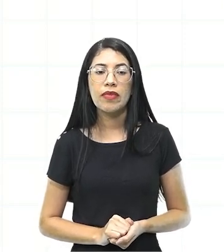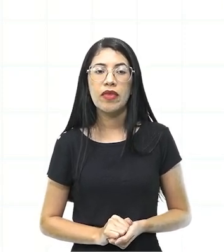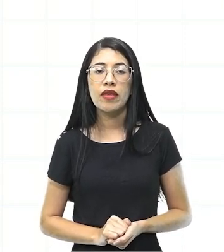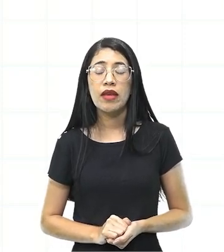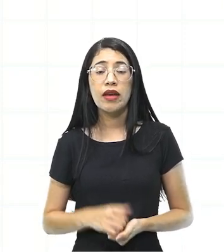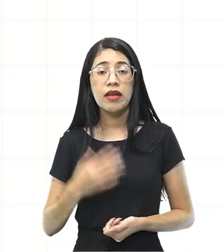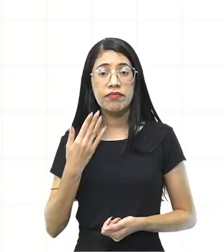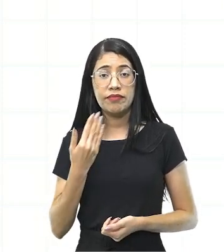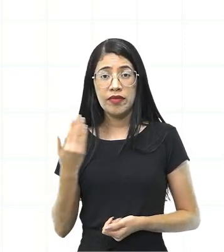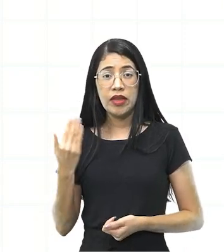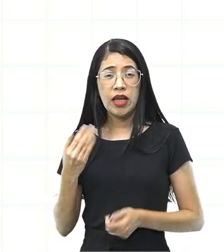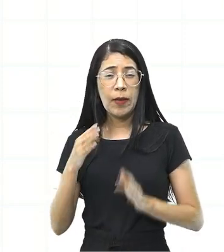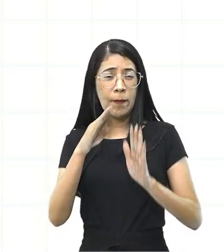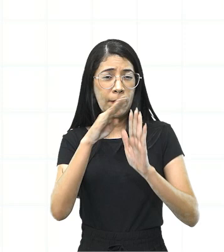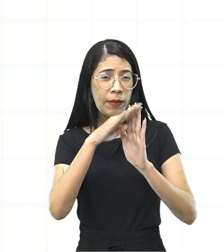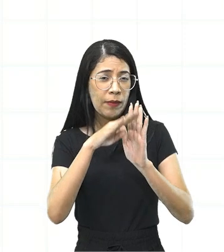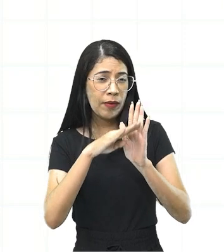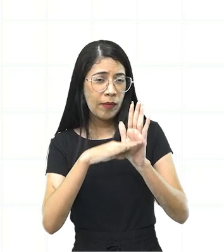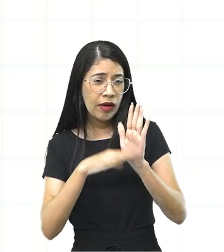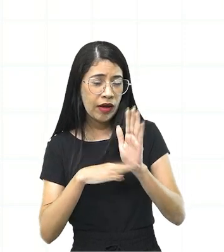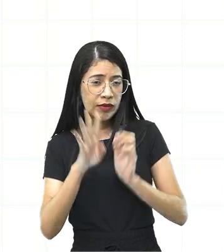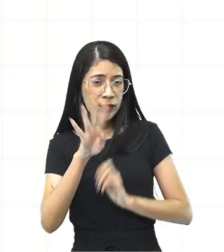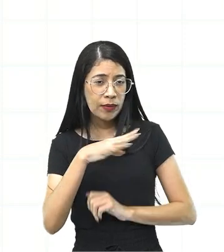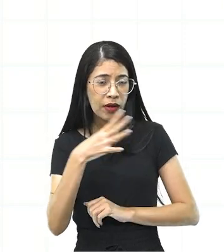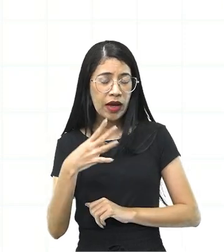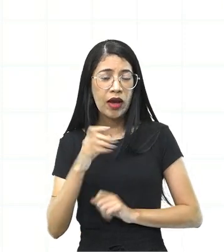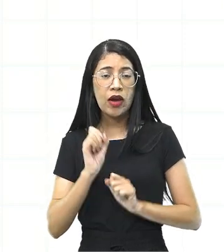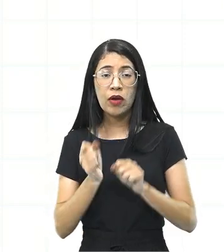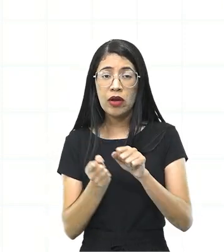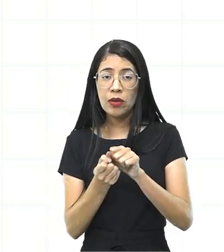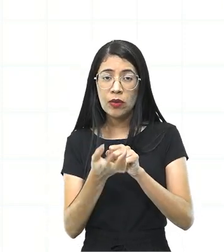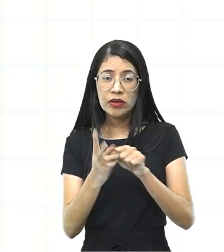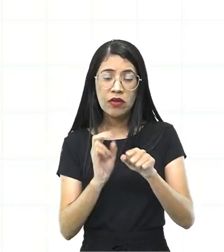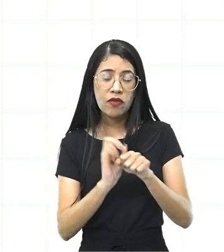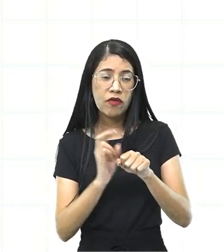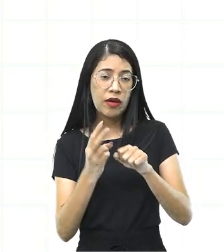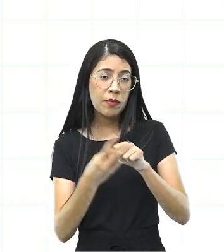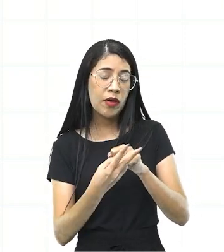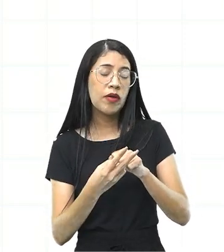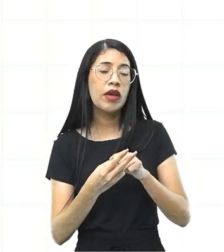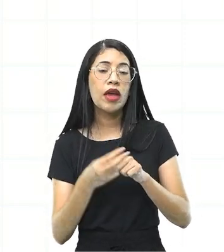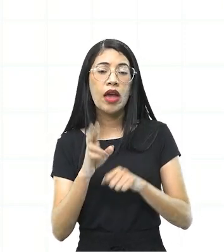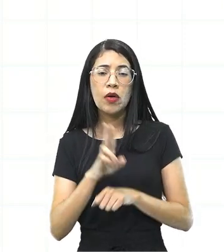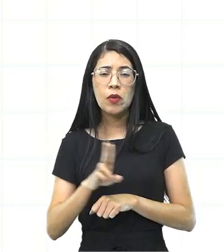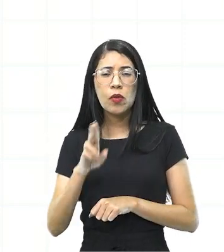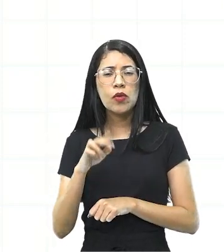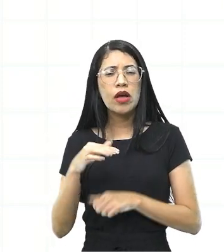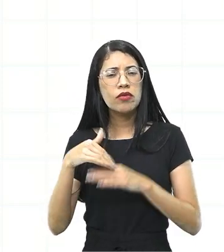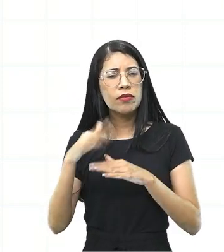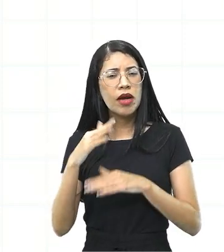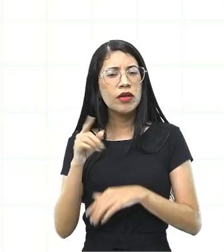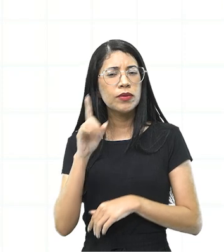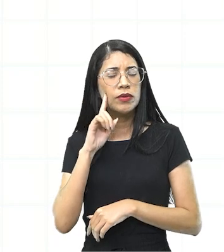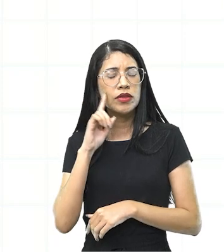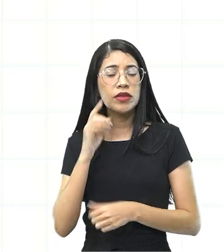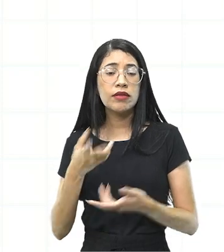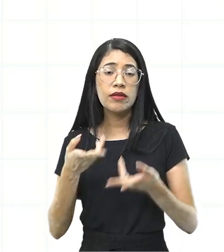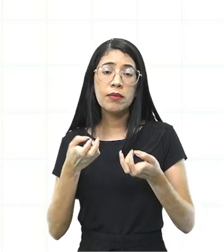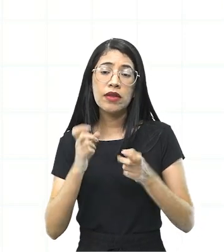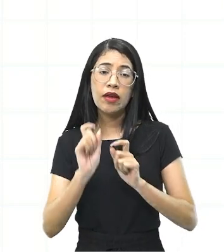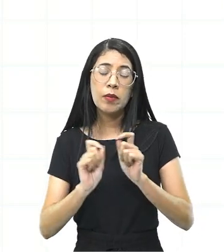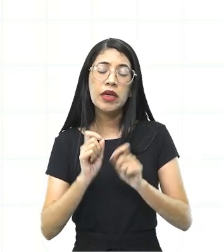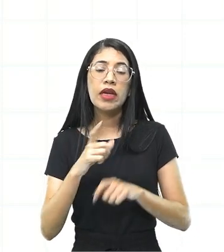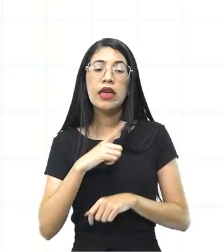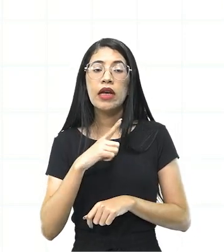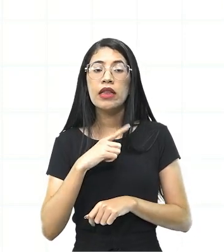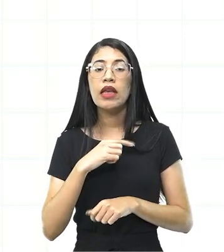pé. Todos esses termos aí nós chamamos de locuções verbais, são as mais comuns que nós encontramos. Percebam que todas elas têm